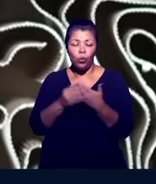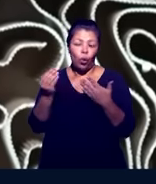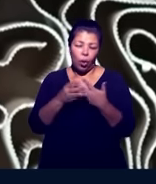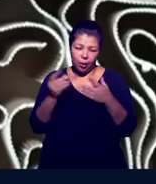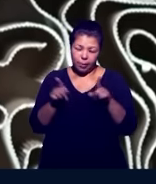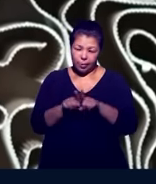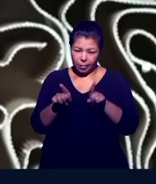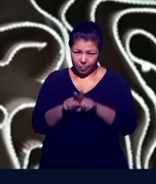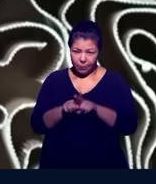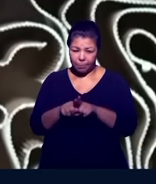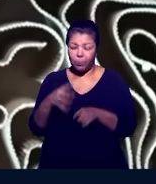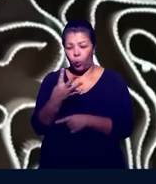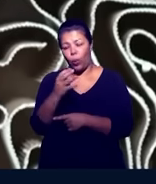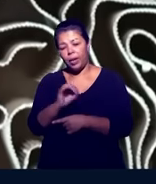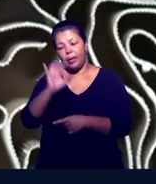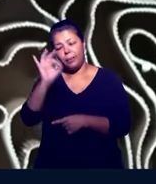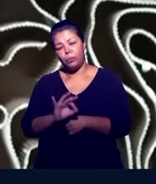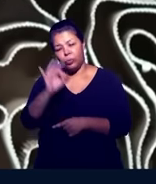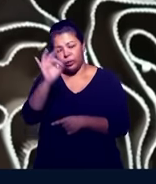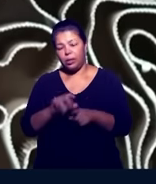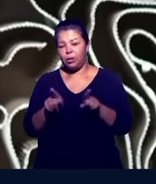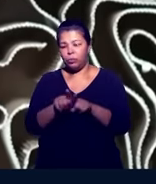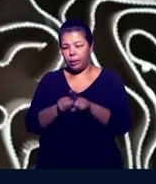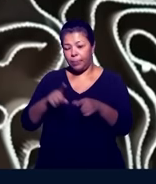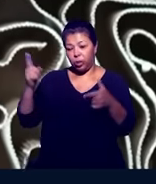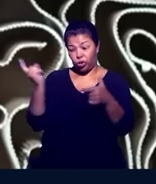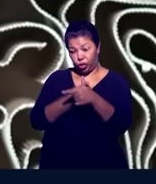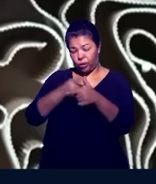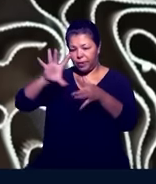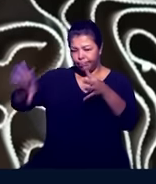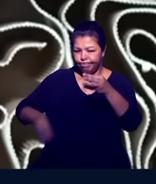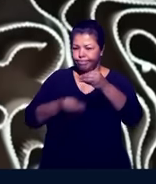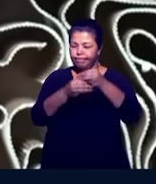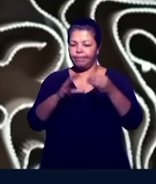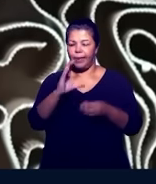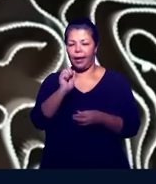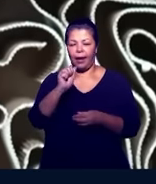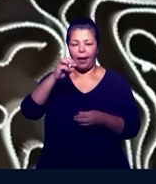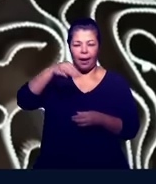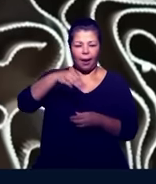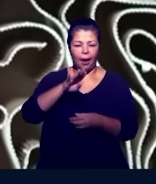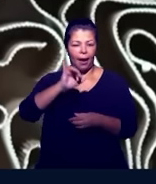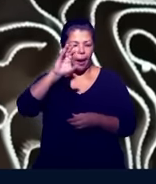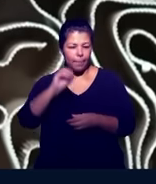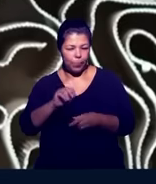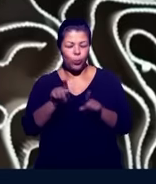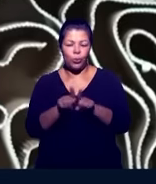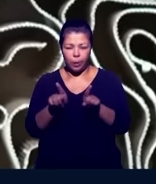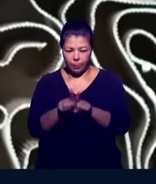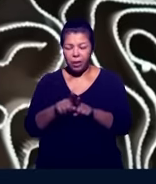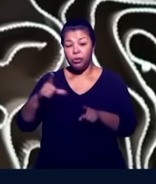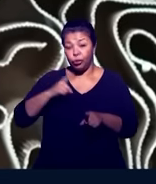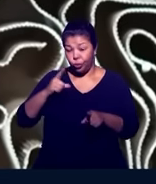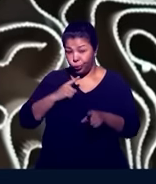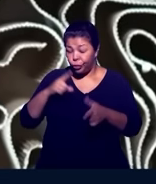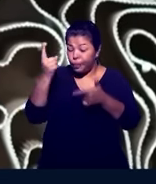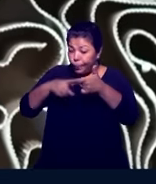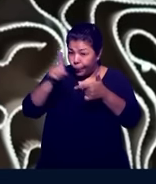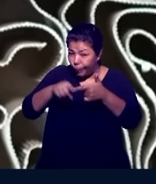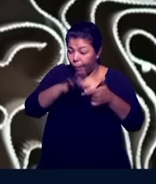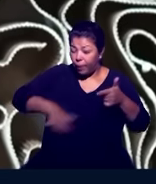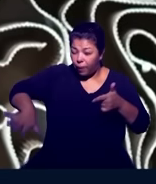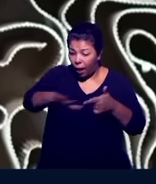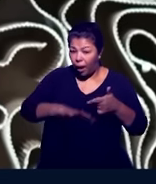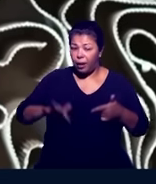40% da dívida local eraa indexada a câmbio quando o dólar ficava mais caro imediatamente a gente tinha um problema fiscal Ah o Brasil